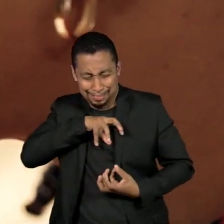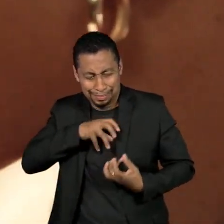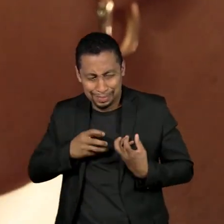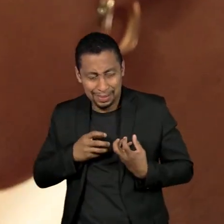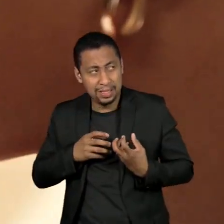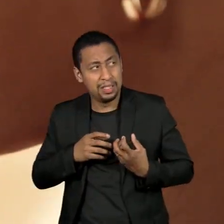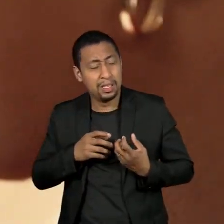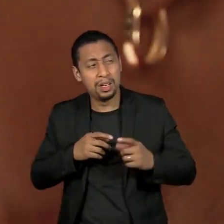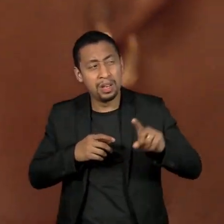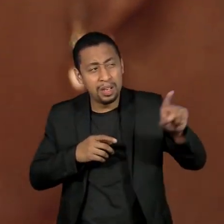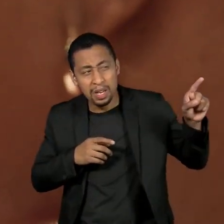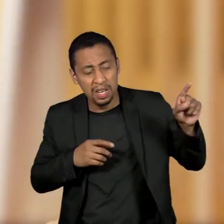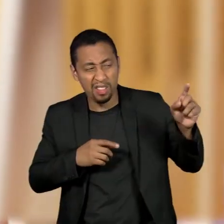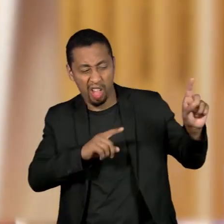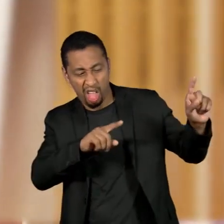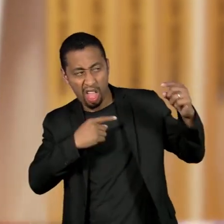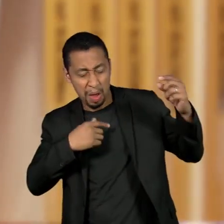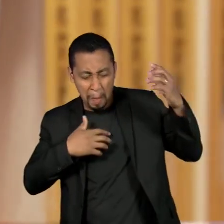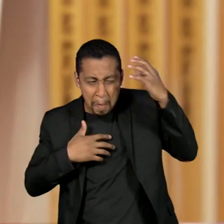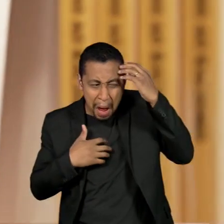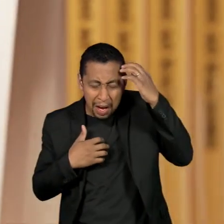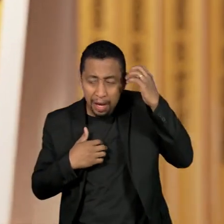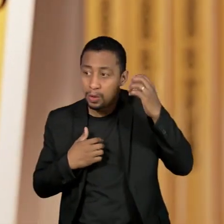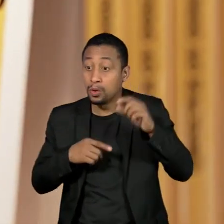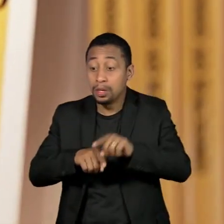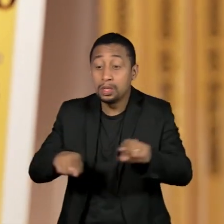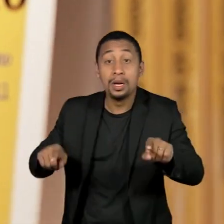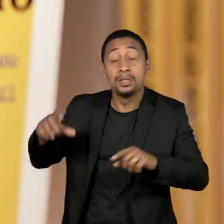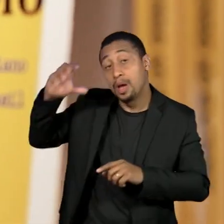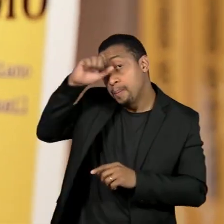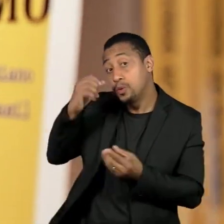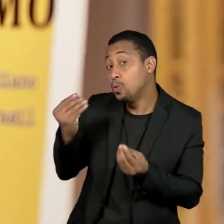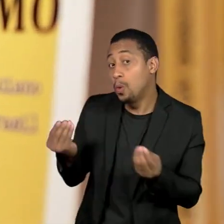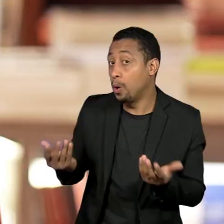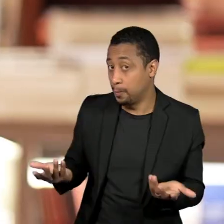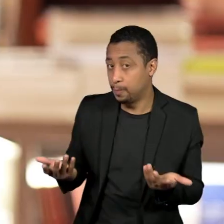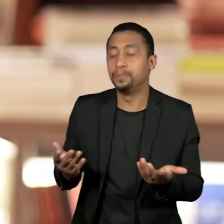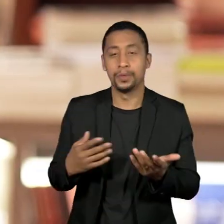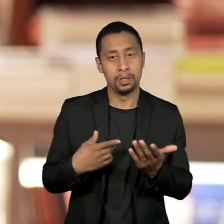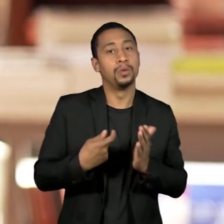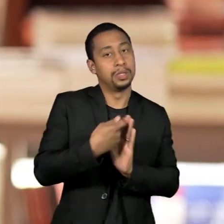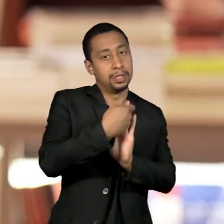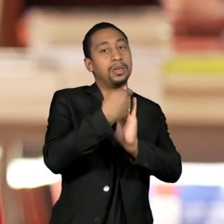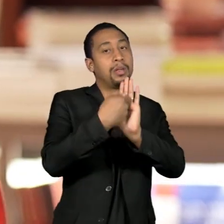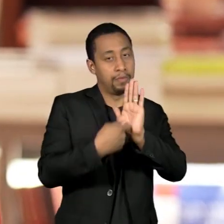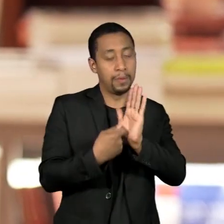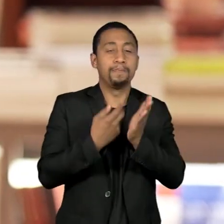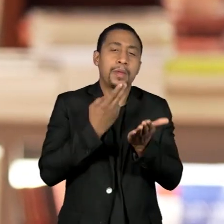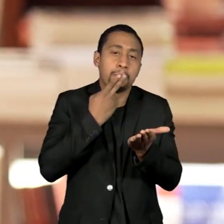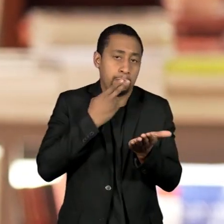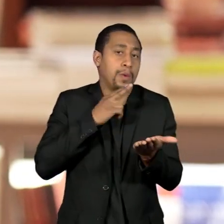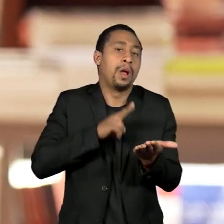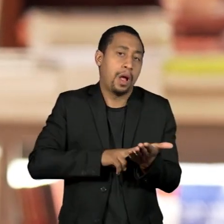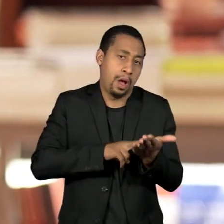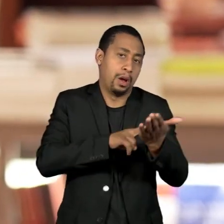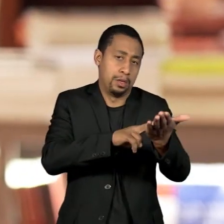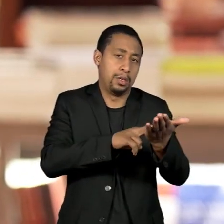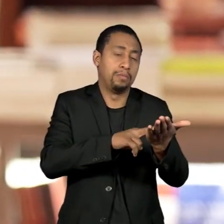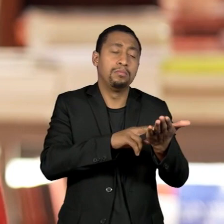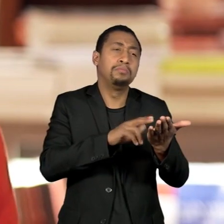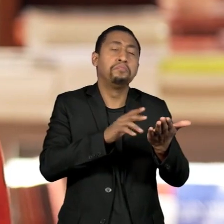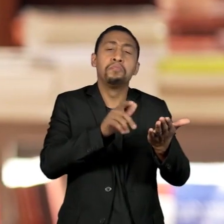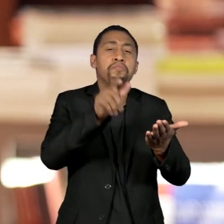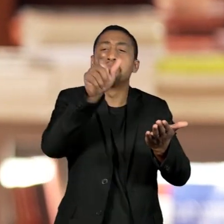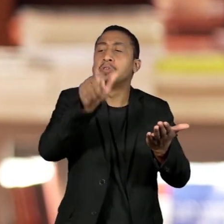devem nos chamar de macacos. Nesse livro, eu trago uma série de cartas que eu escrevi para pessoas anônimas